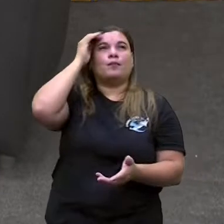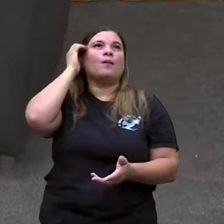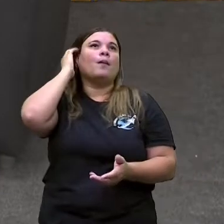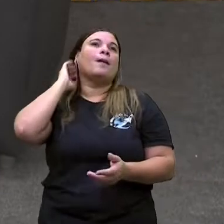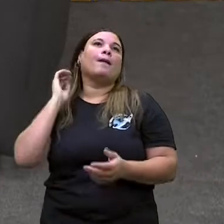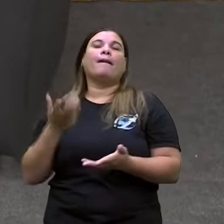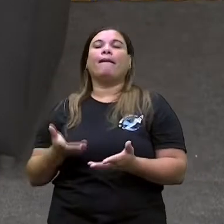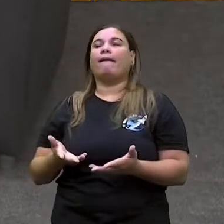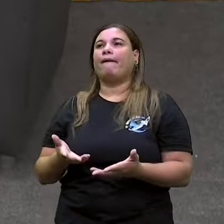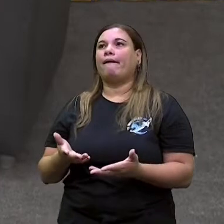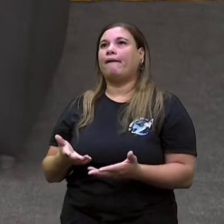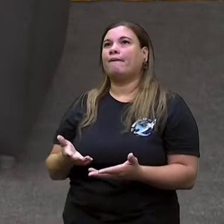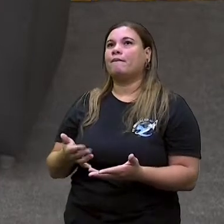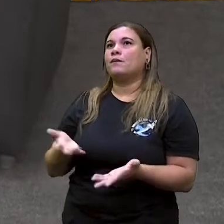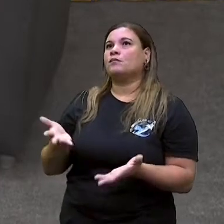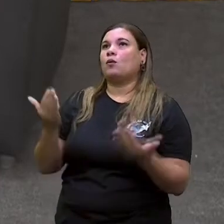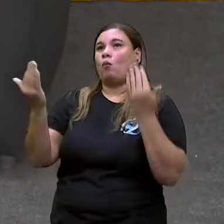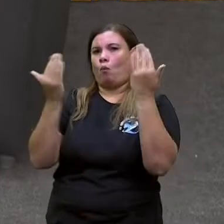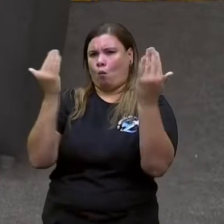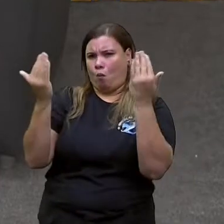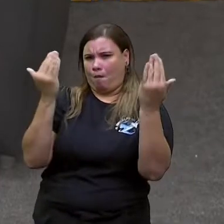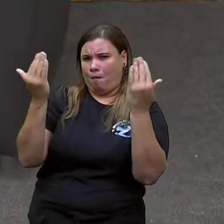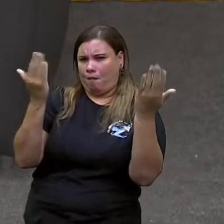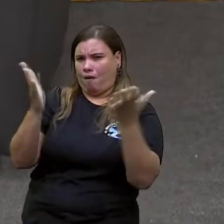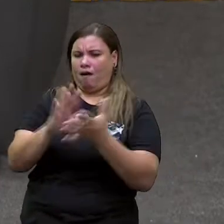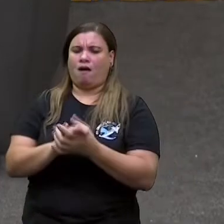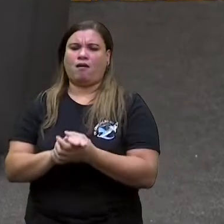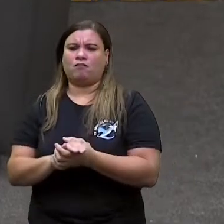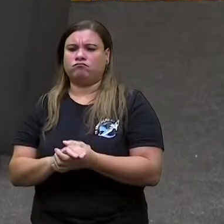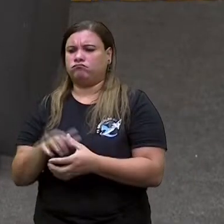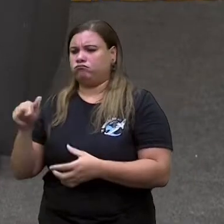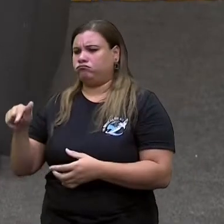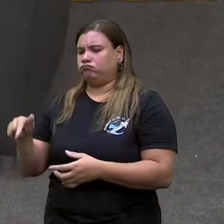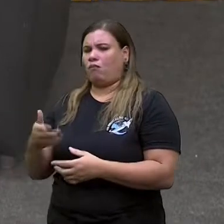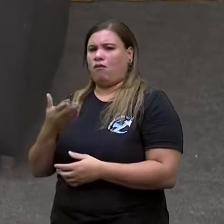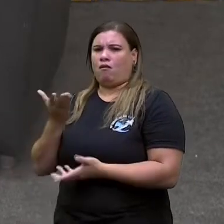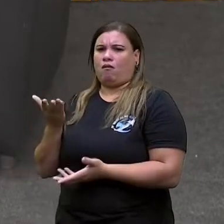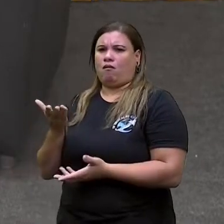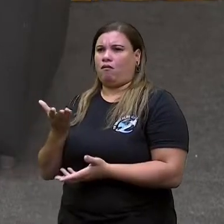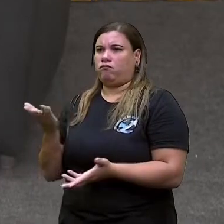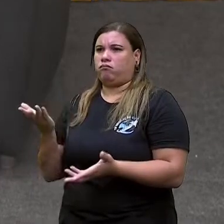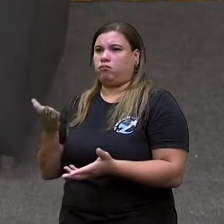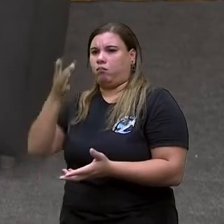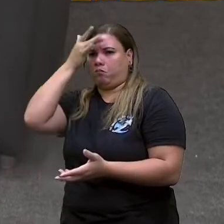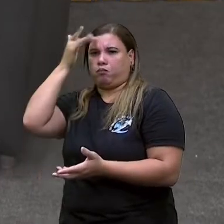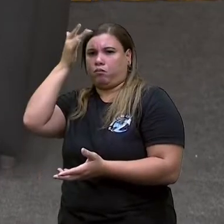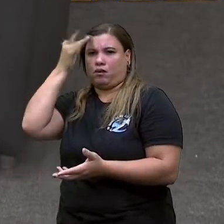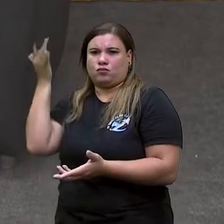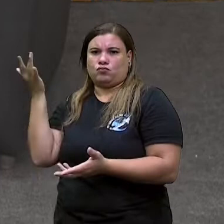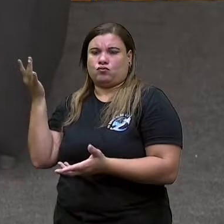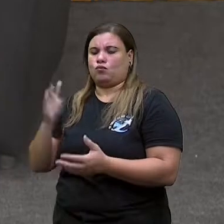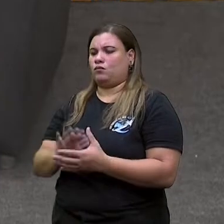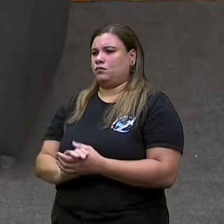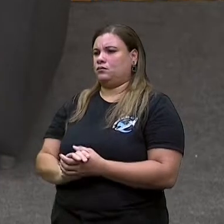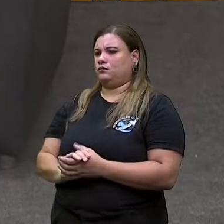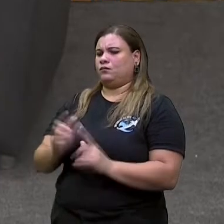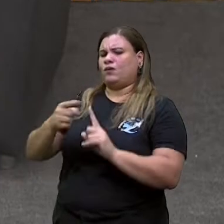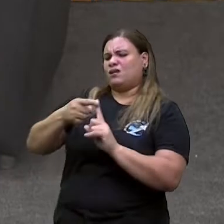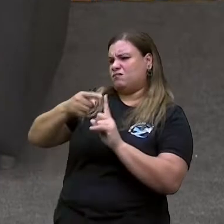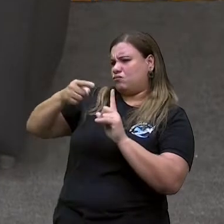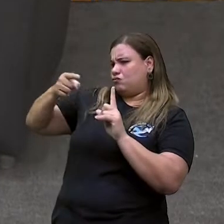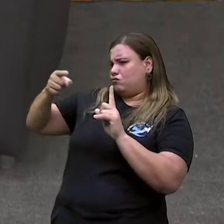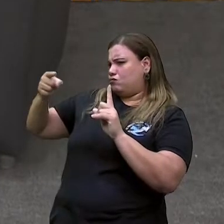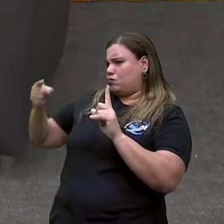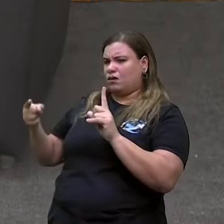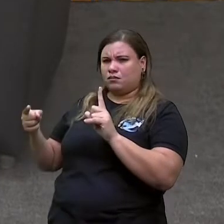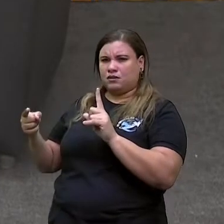futebol, ou de basquete, ou de vôlei, né, o homem ou a mulher. Não faz exercício nenhum durante a semana. Aí no